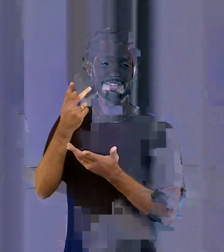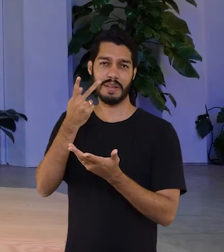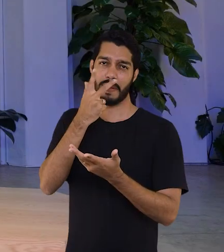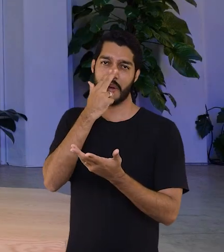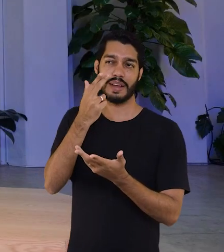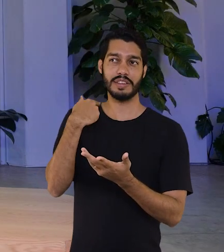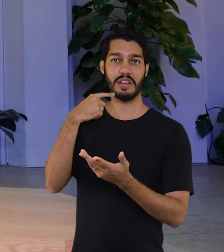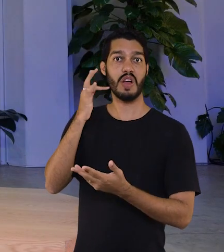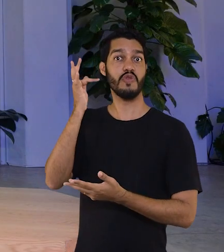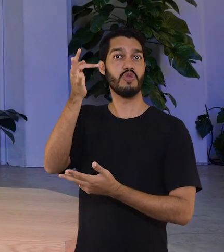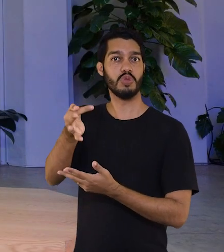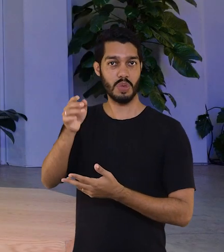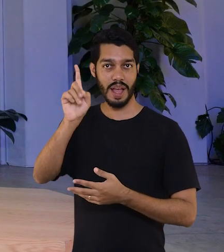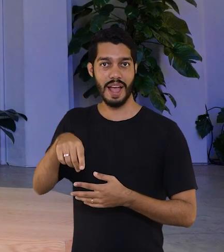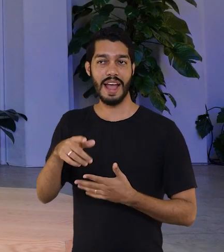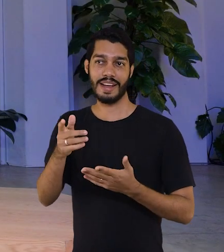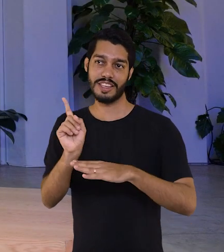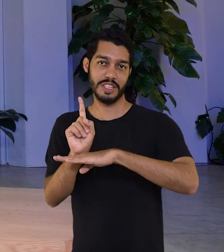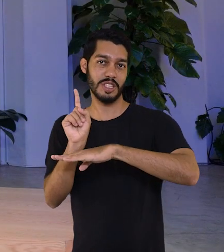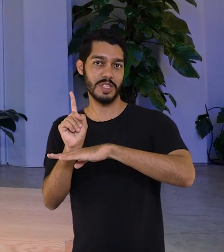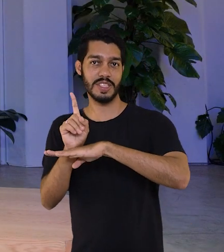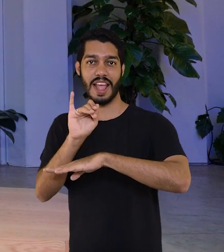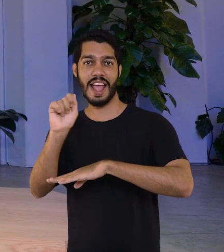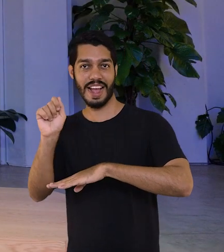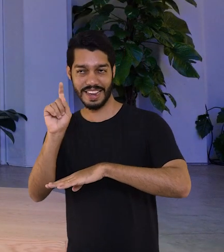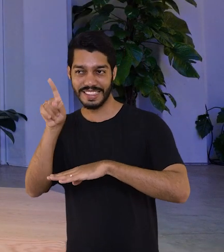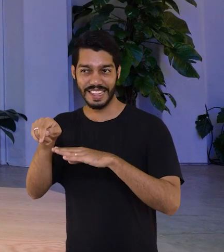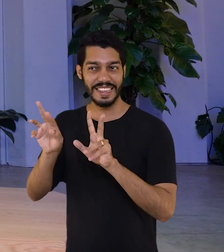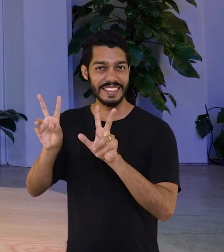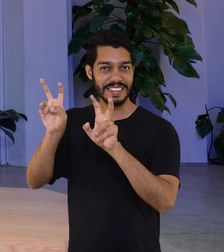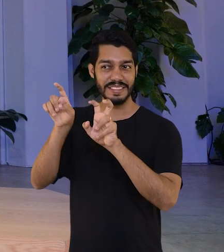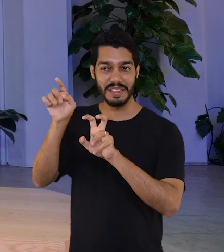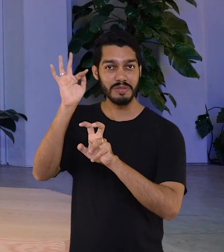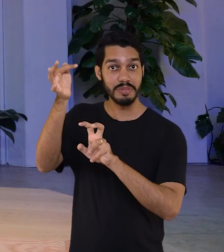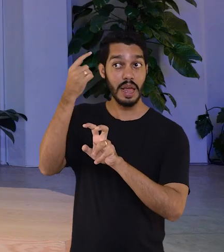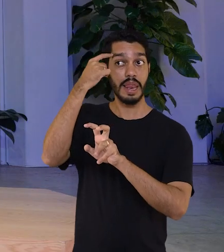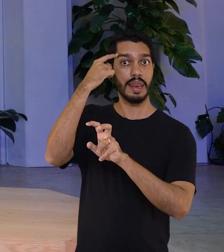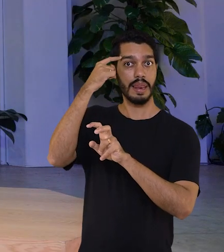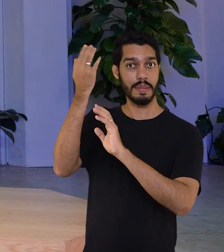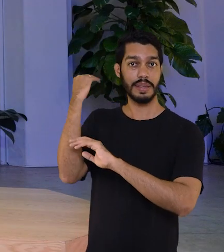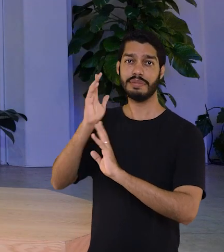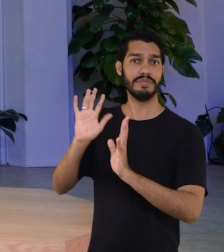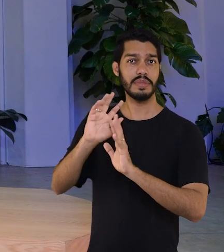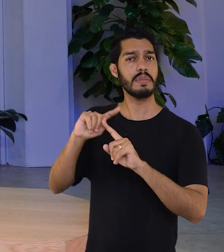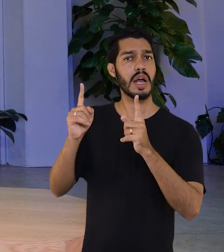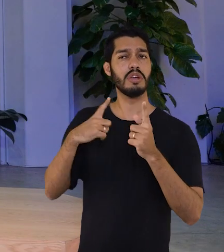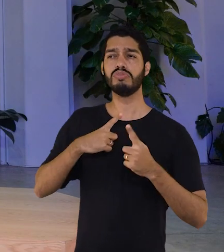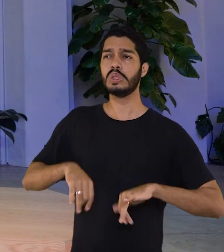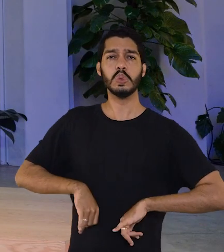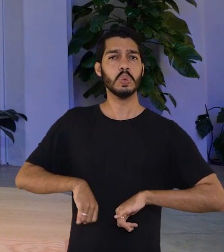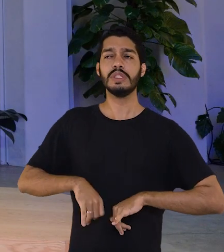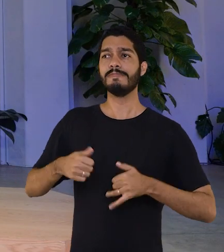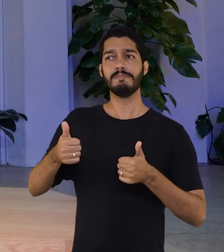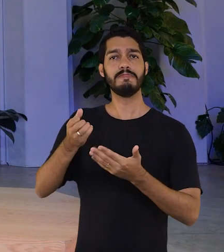anos atrás, você fala, não, a profissão do futuro é agente de EA. Turismo. Mas ele sofria com isso. Exato, mas ele sofria com isso e foi